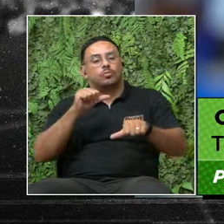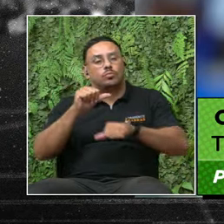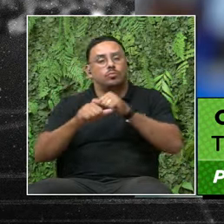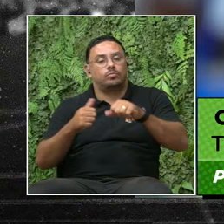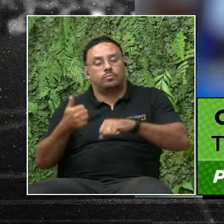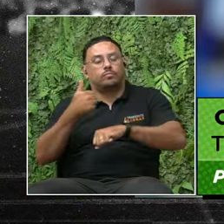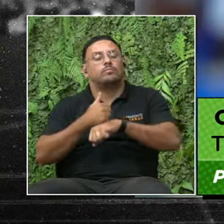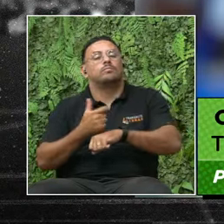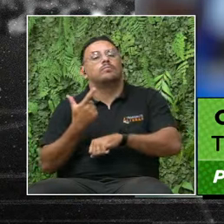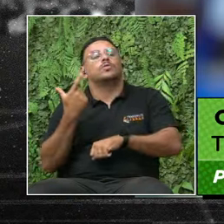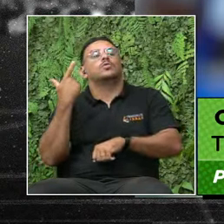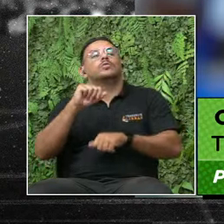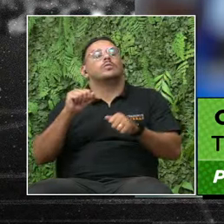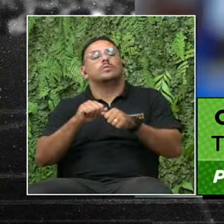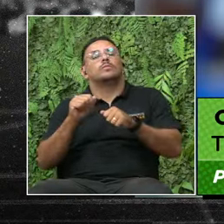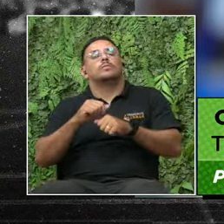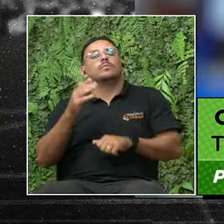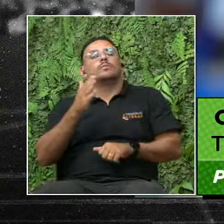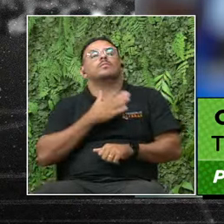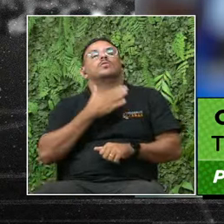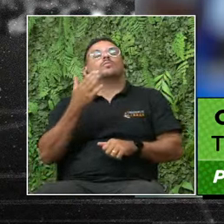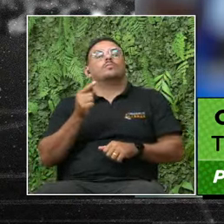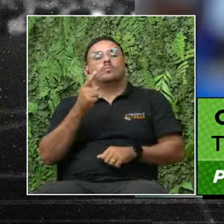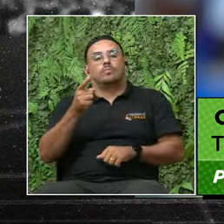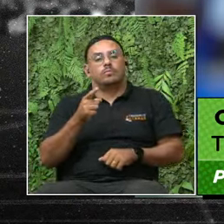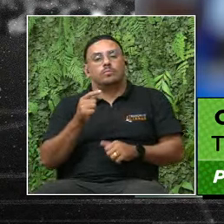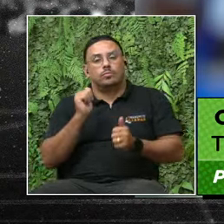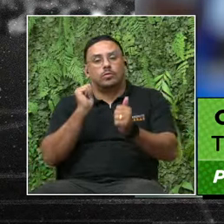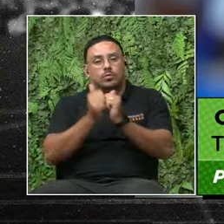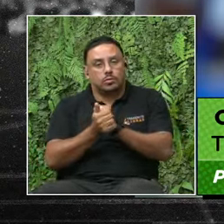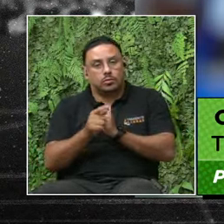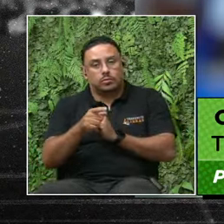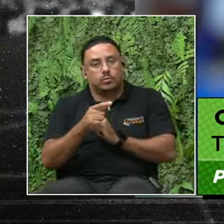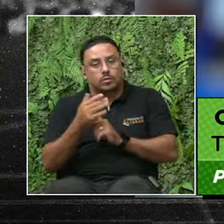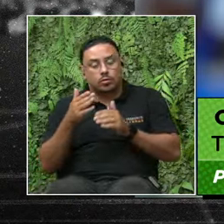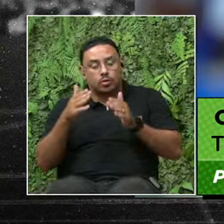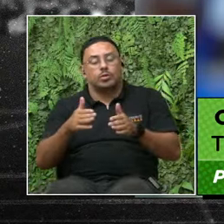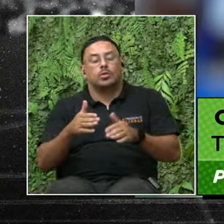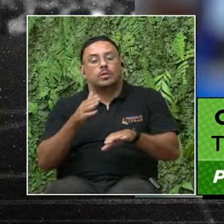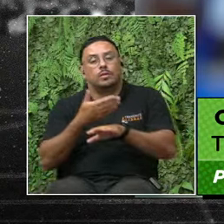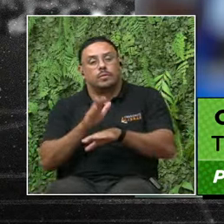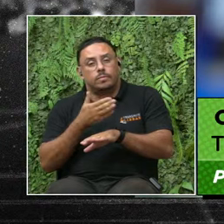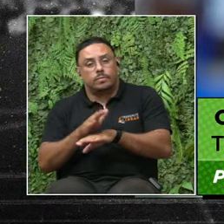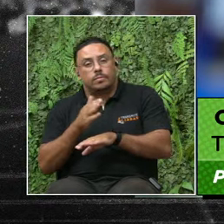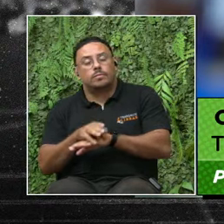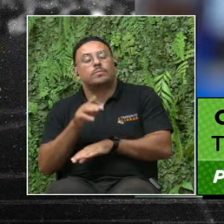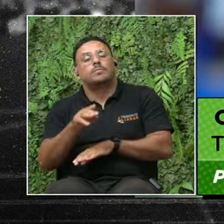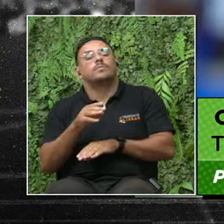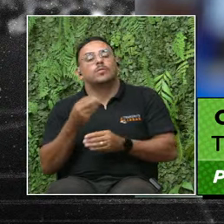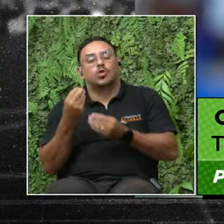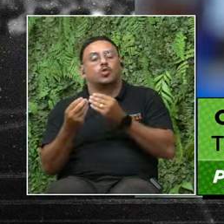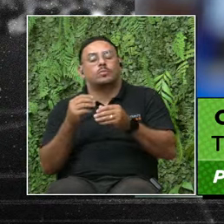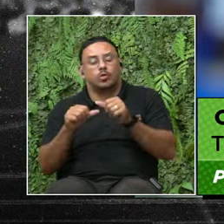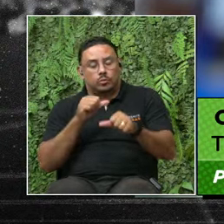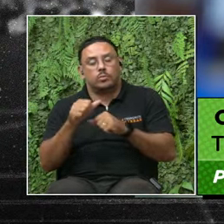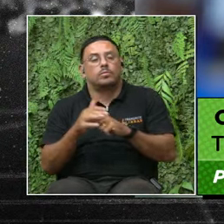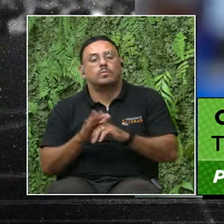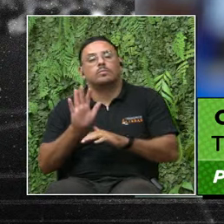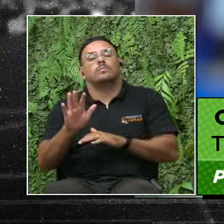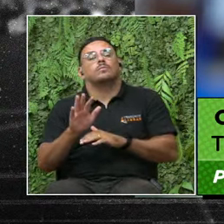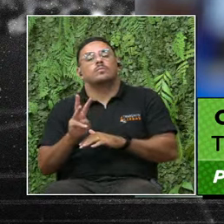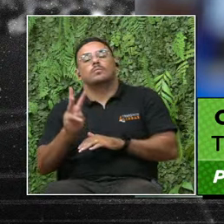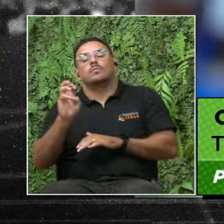eh pegando todo mundo de surpresa até mesmo seus jogadores você não tinha chegado a treinar Esta possibilidade o